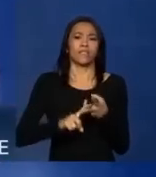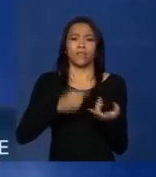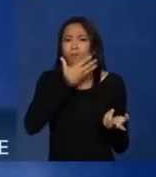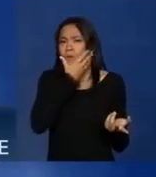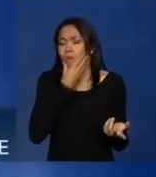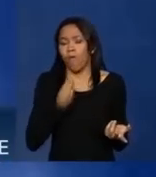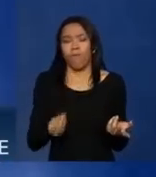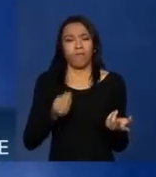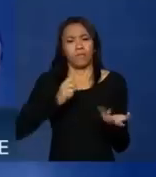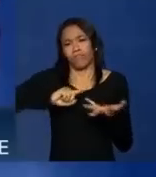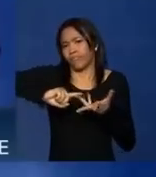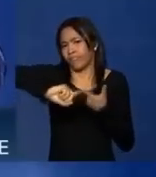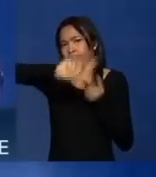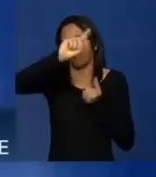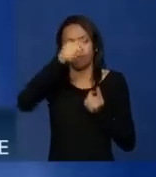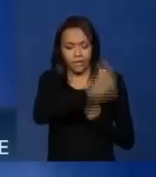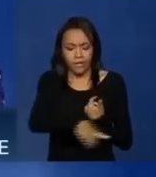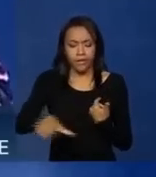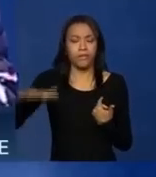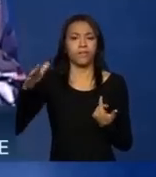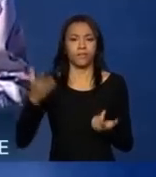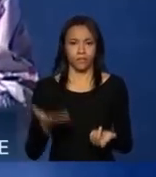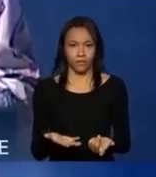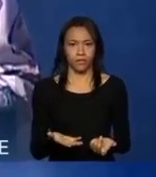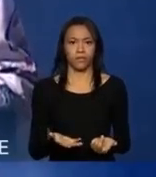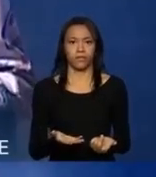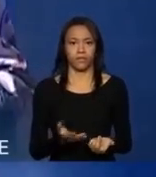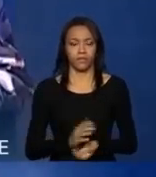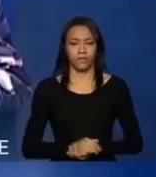homens, crianças,